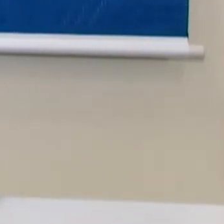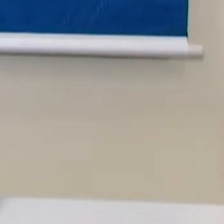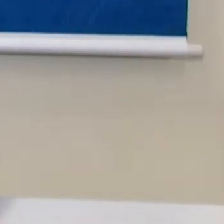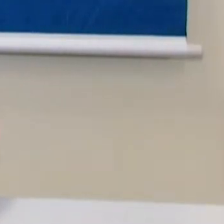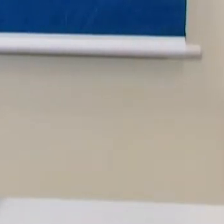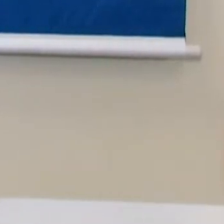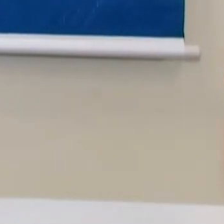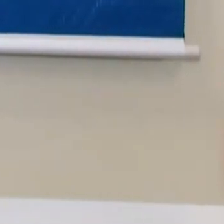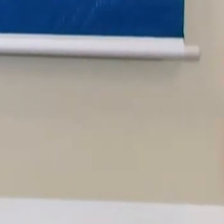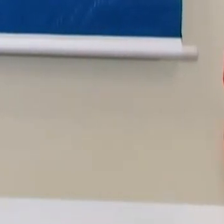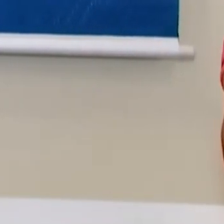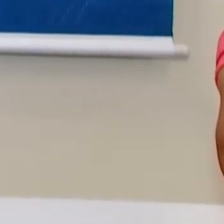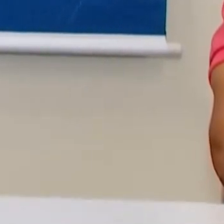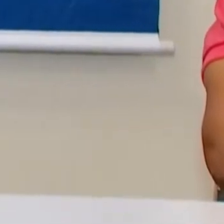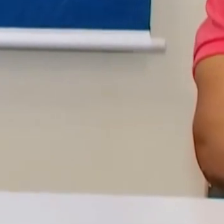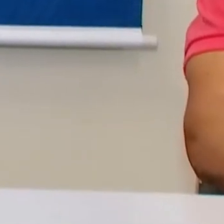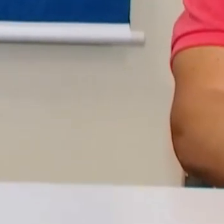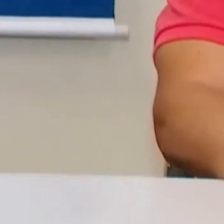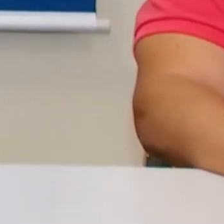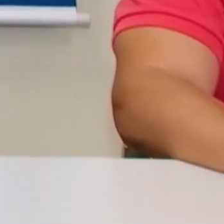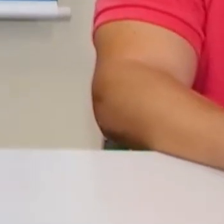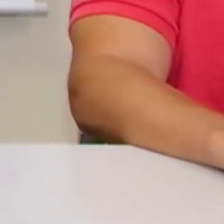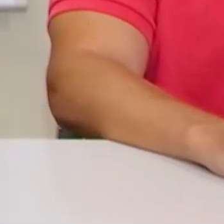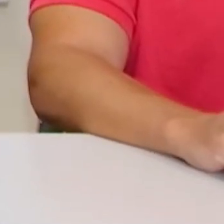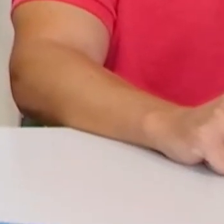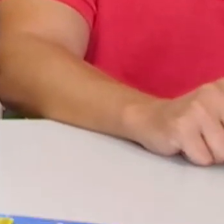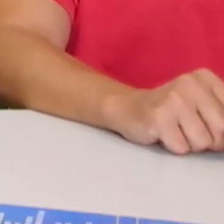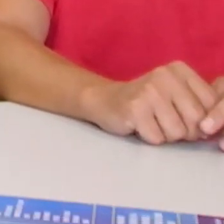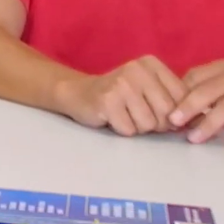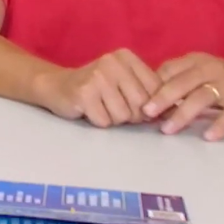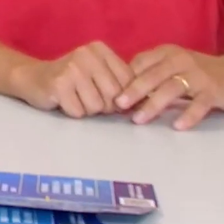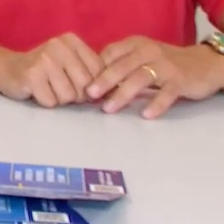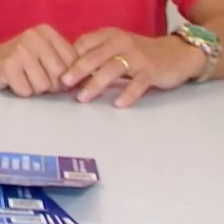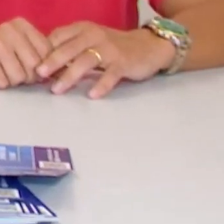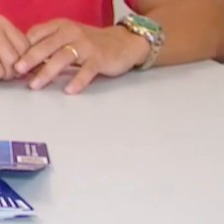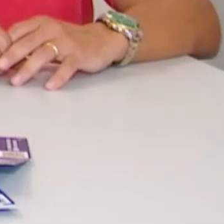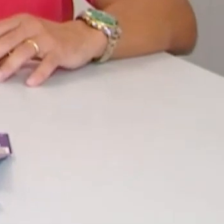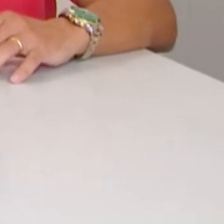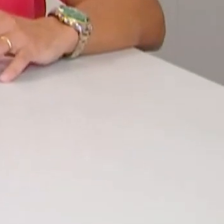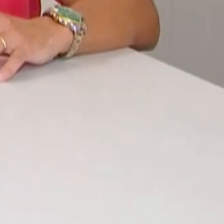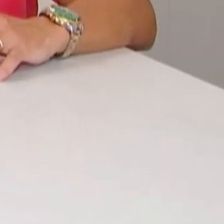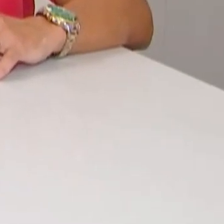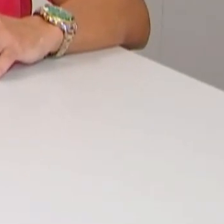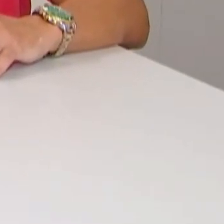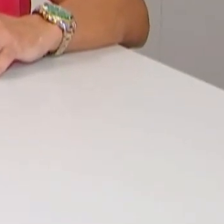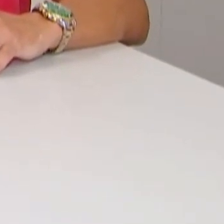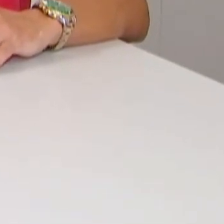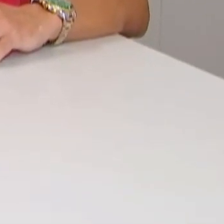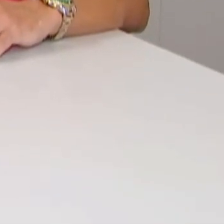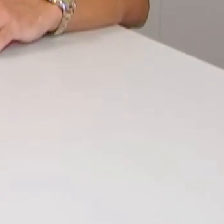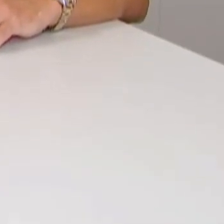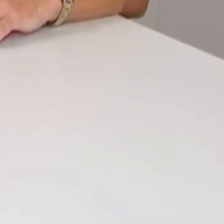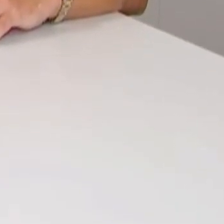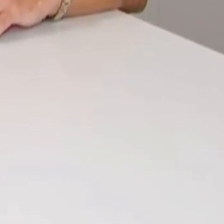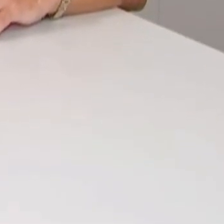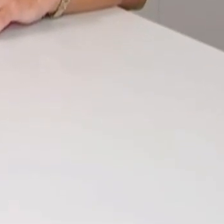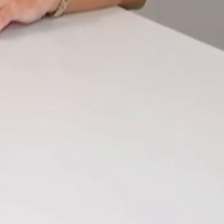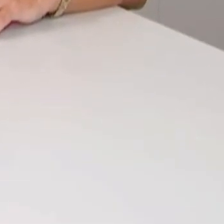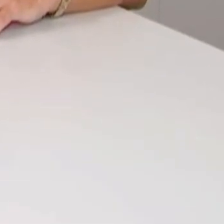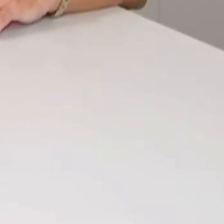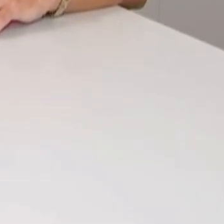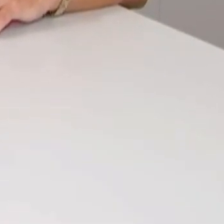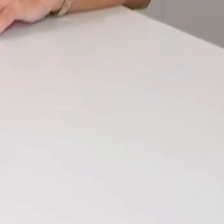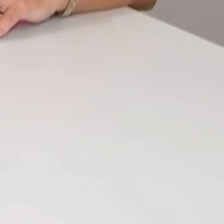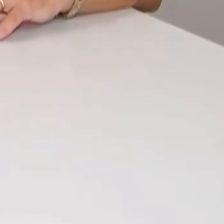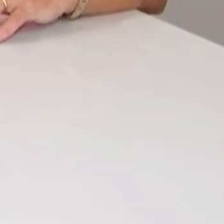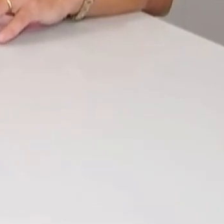falar sobre esse assunto, eu estou com o professor de Finanças da Faculdade PUC Campinas, Adilson Bassan. Professor, seja bem-vindo, muito obrigado por nos